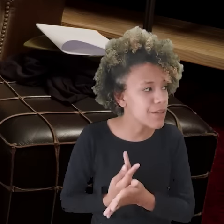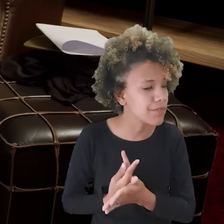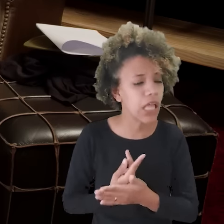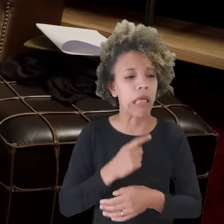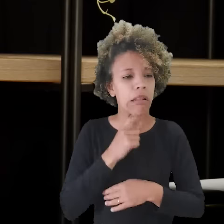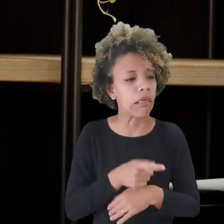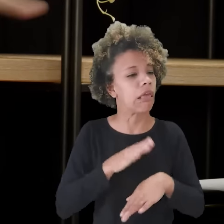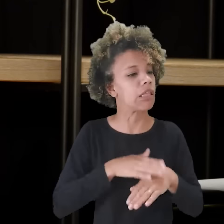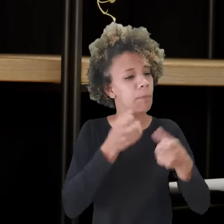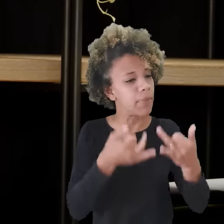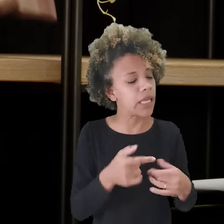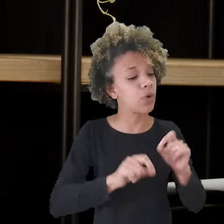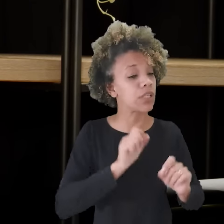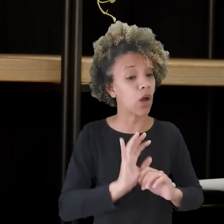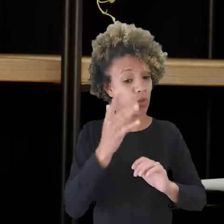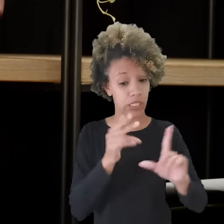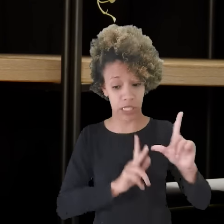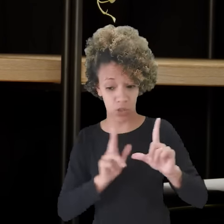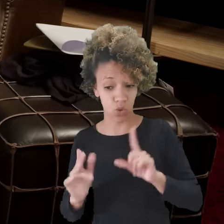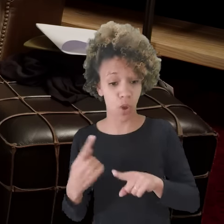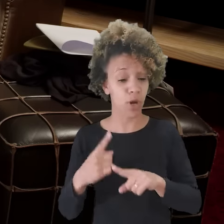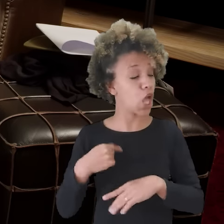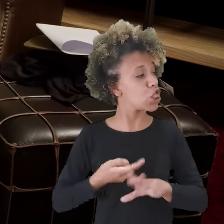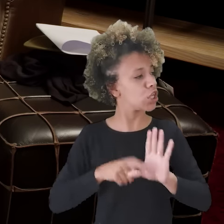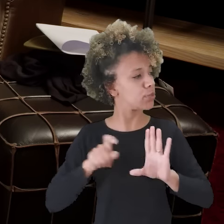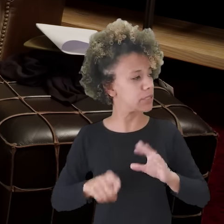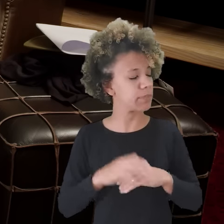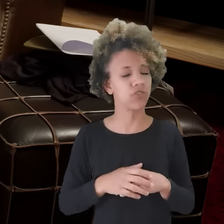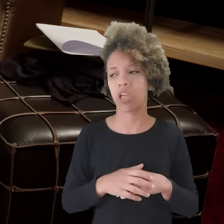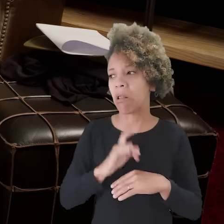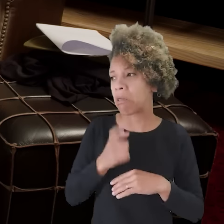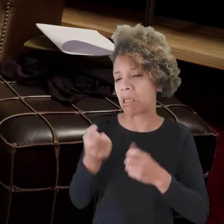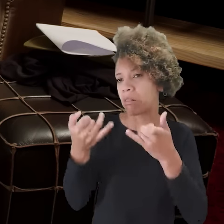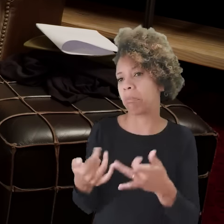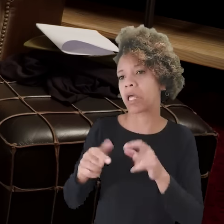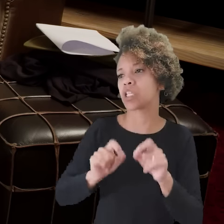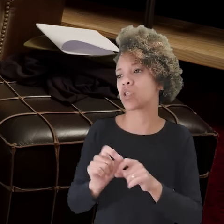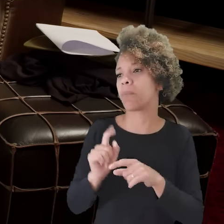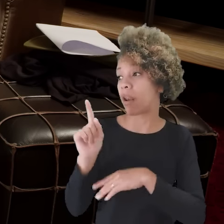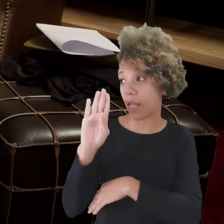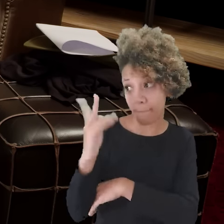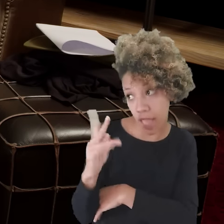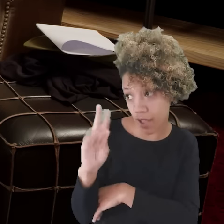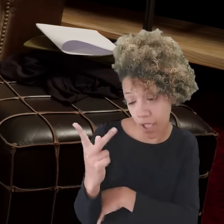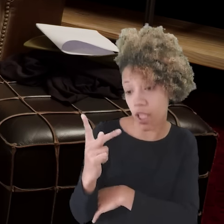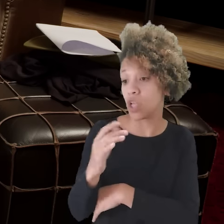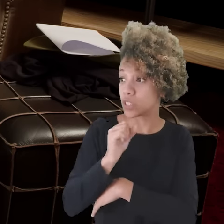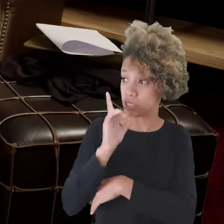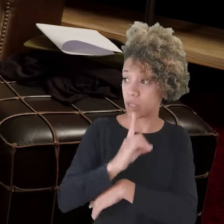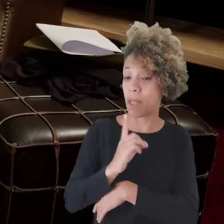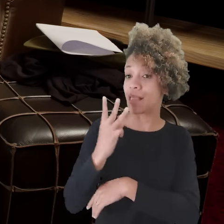só isso e ninguém fala do bagulho que tá acontecendo na cena ninguém que a gente é independente ninguém fala sobre a galera aí em Belo Horizonte